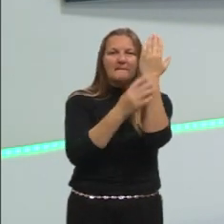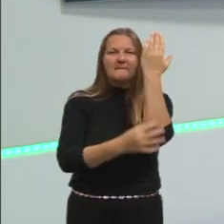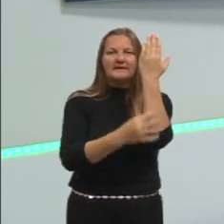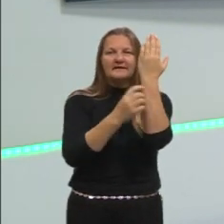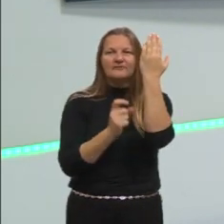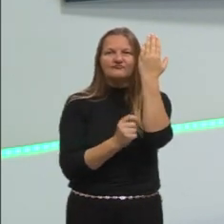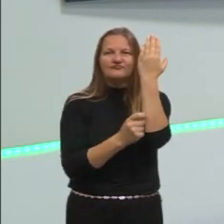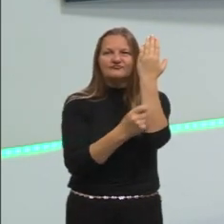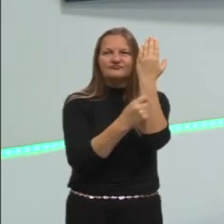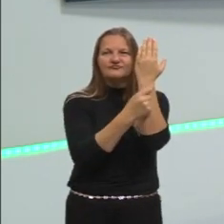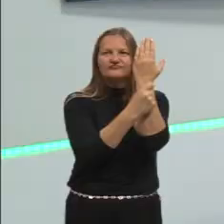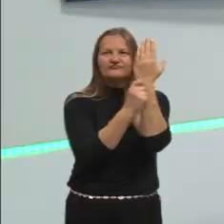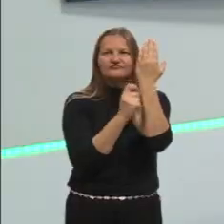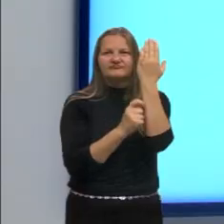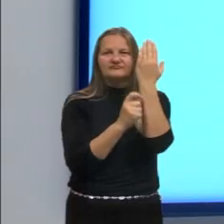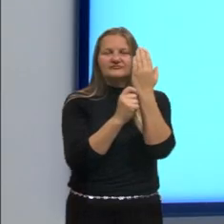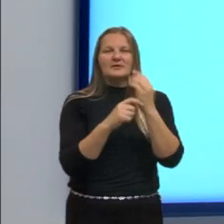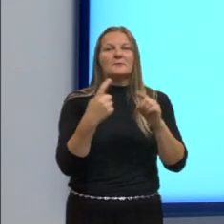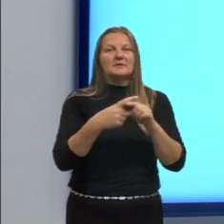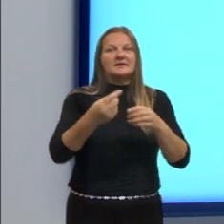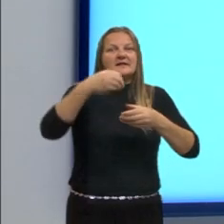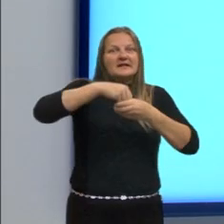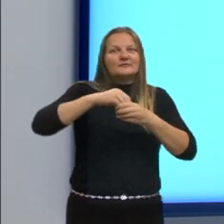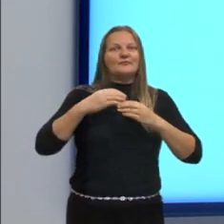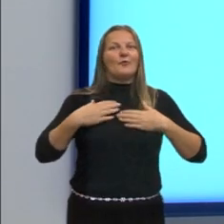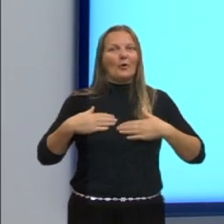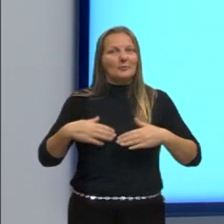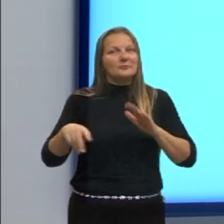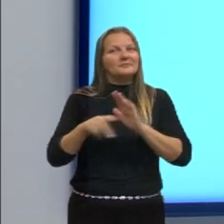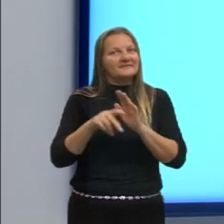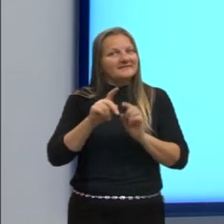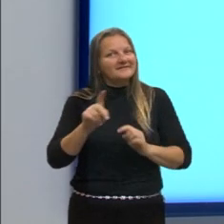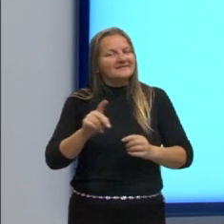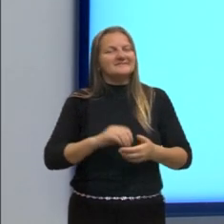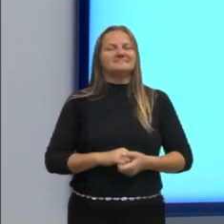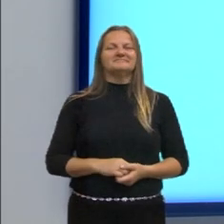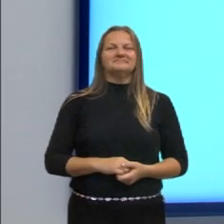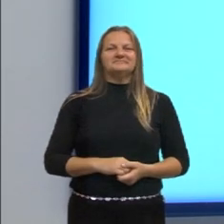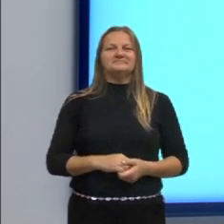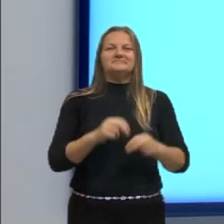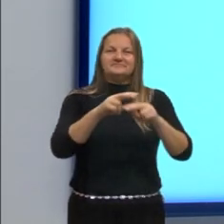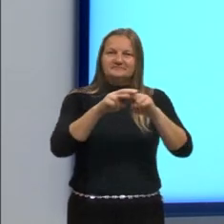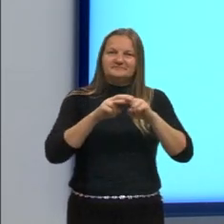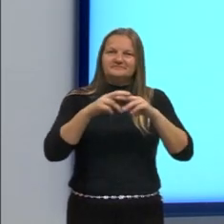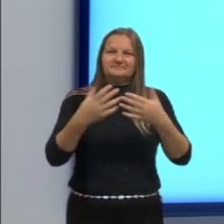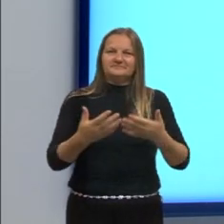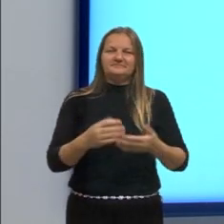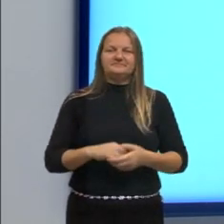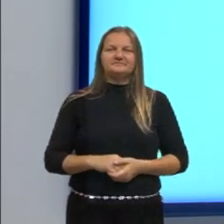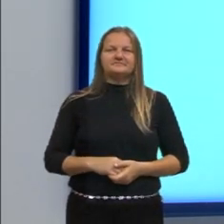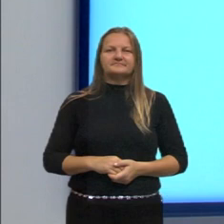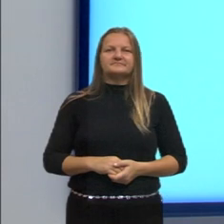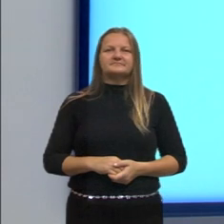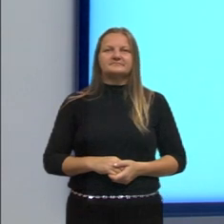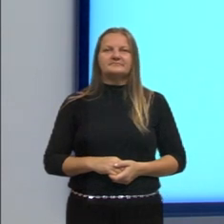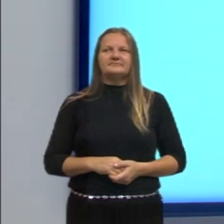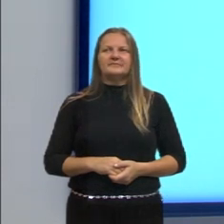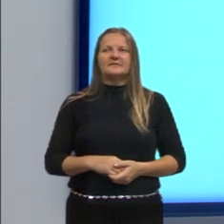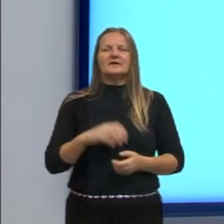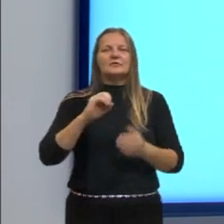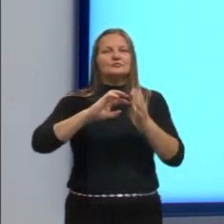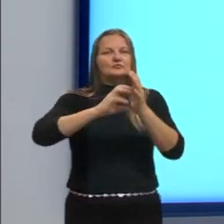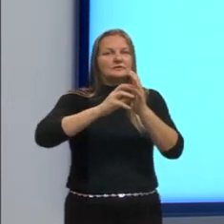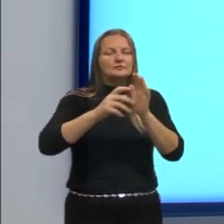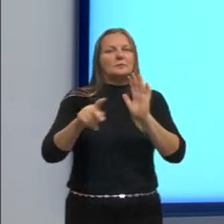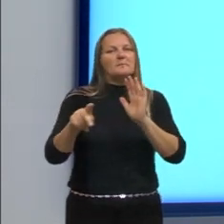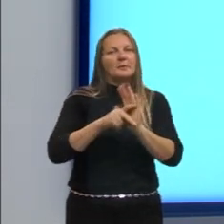né Graças a celulose Então as enzimas resumidamente são as catalisadores